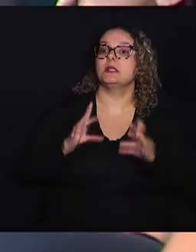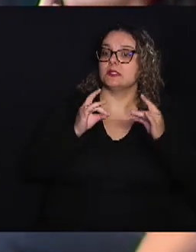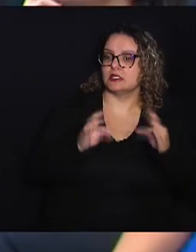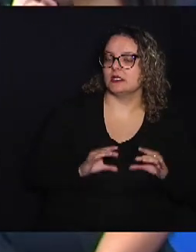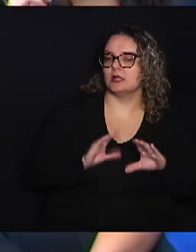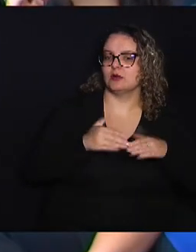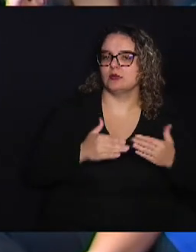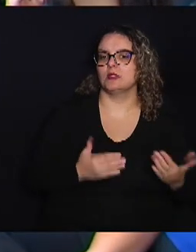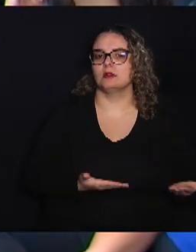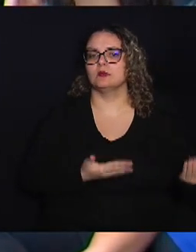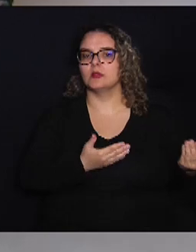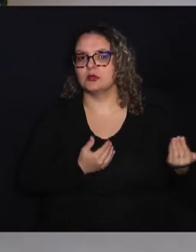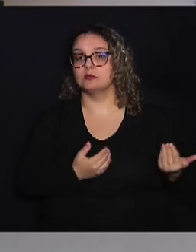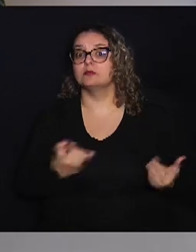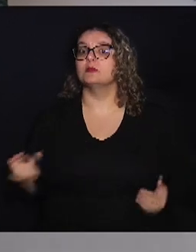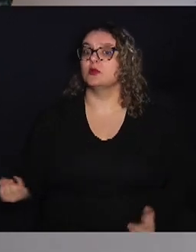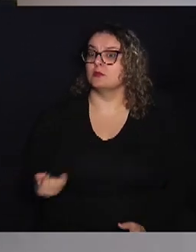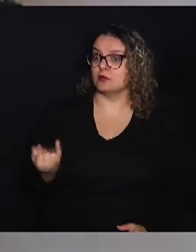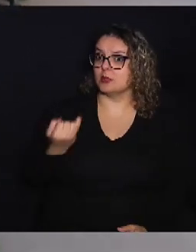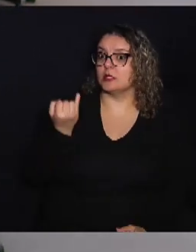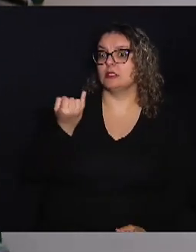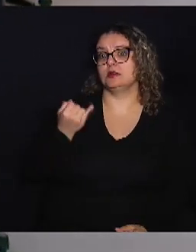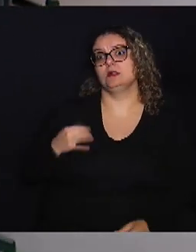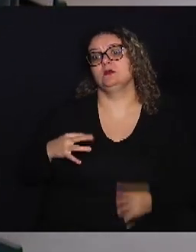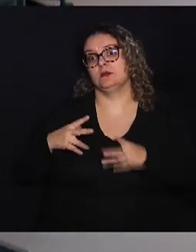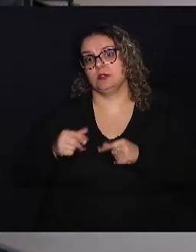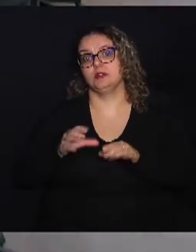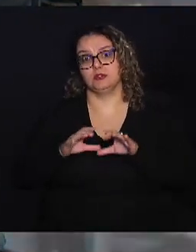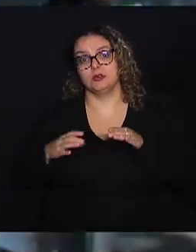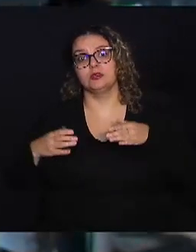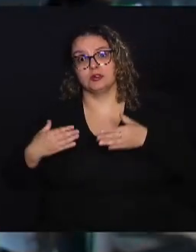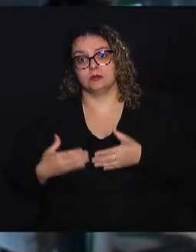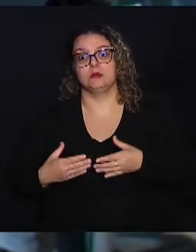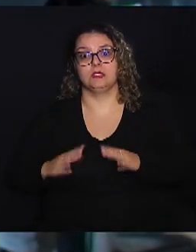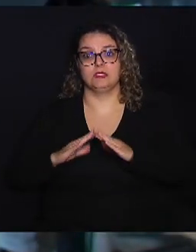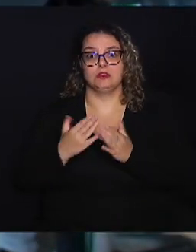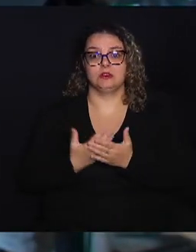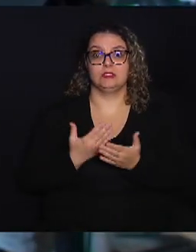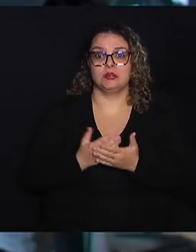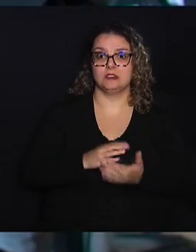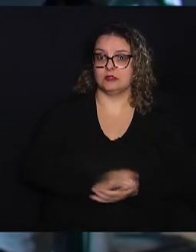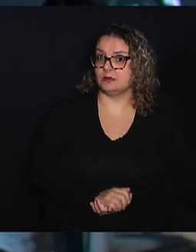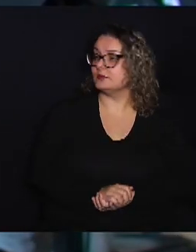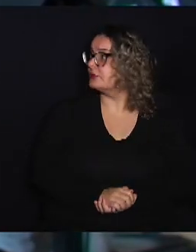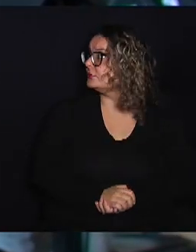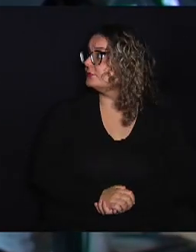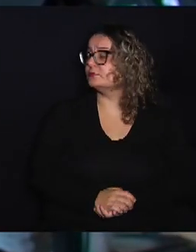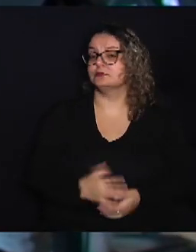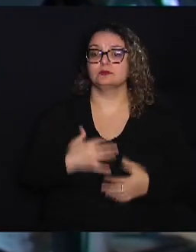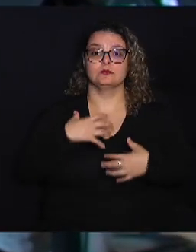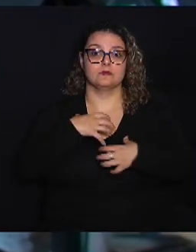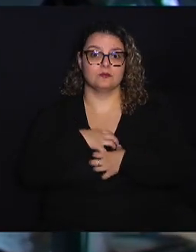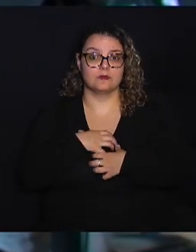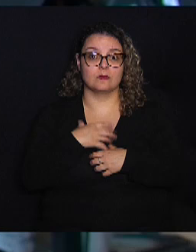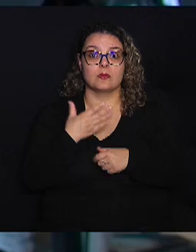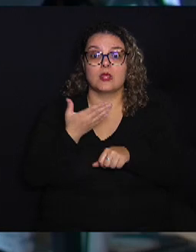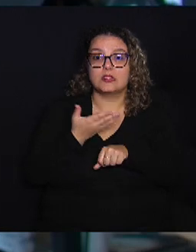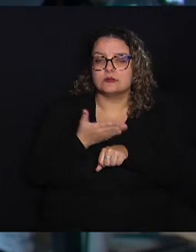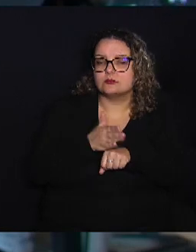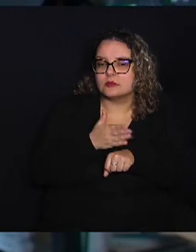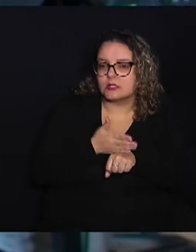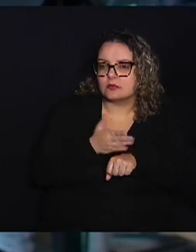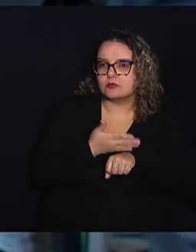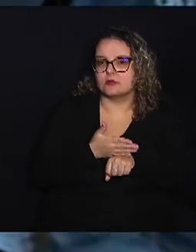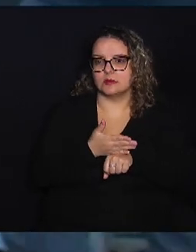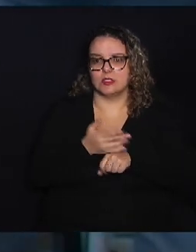uma iniciativa valiosa para toda a comunidade escolar. Deixa de uma forma prática